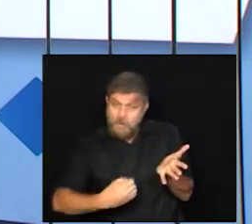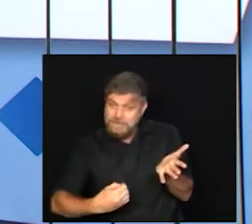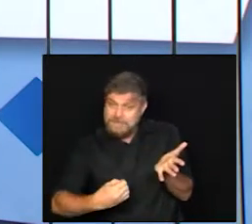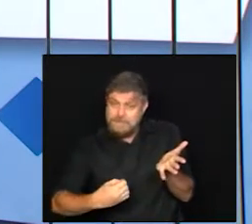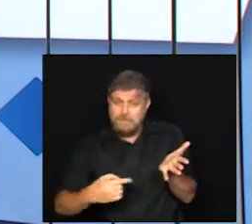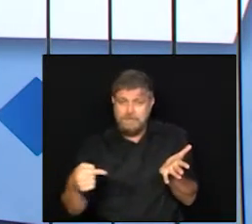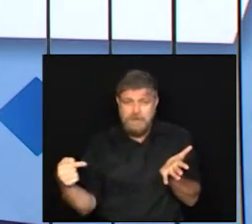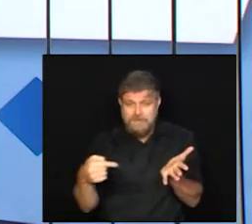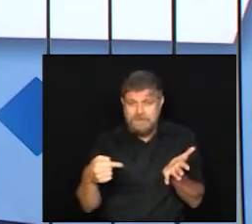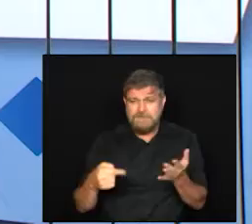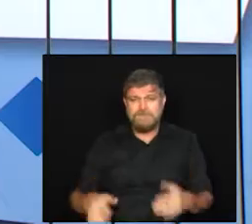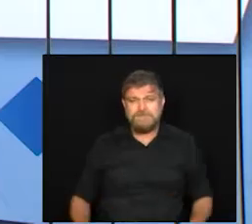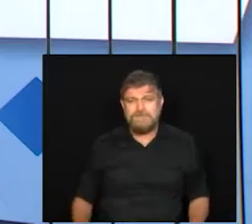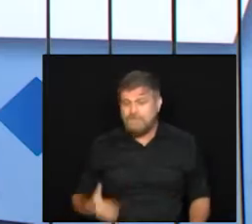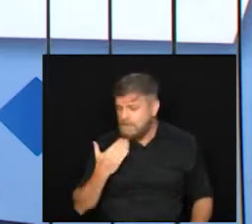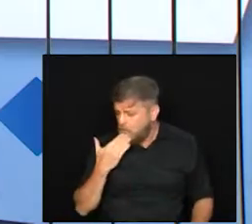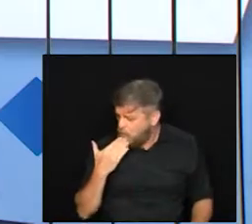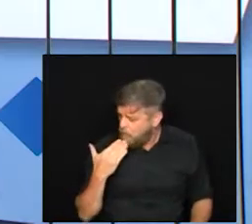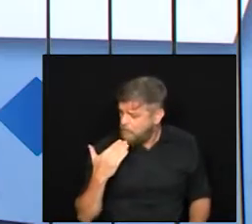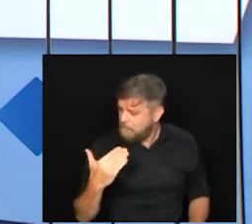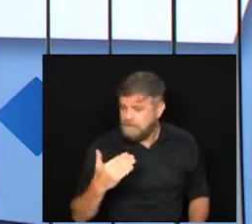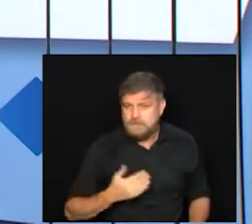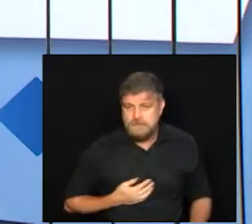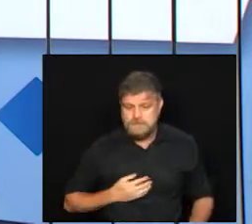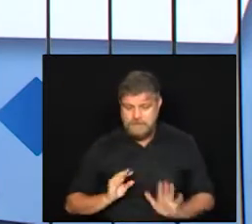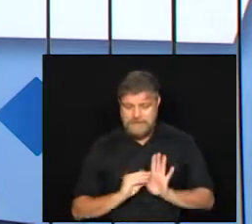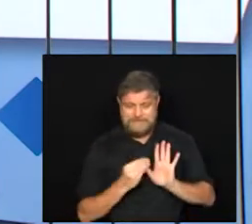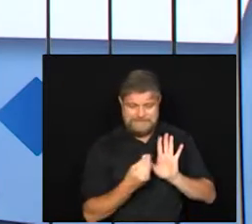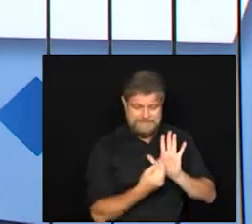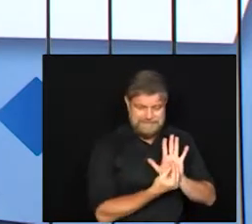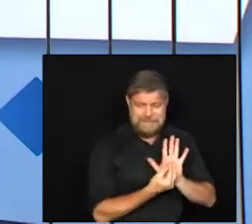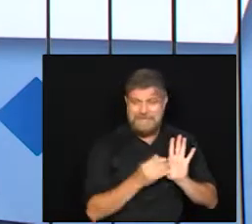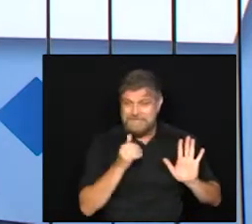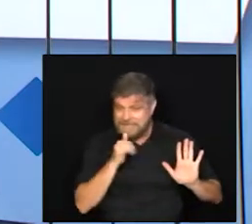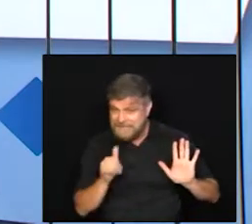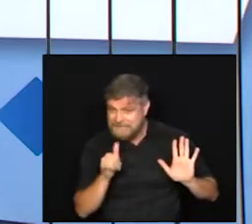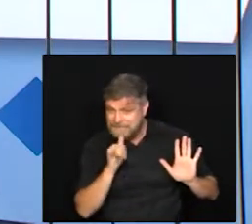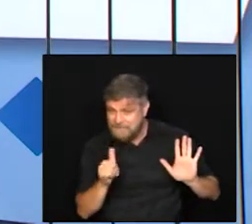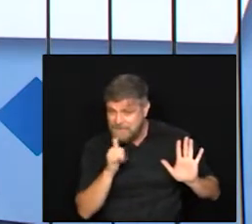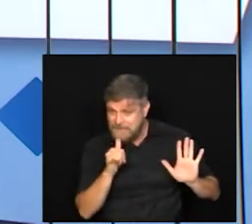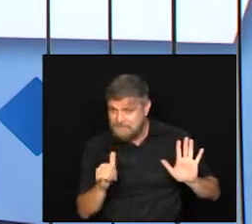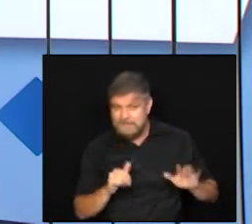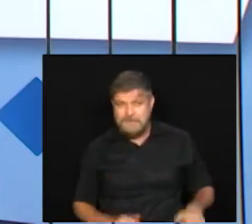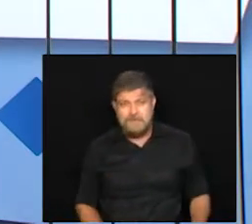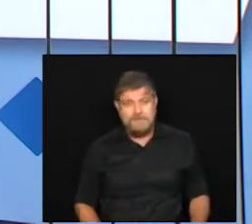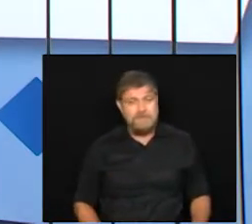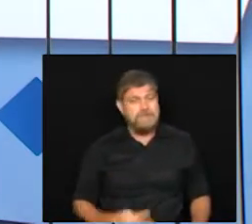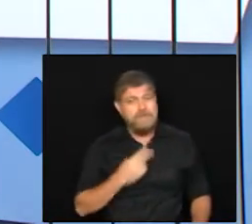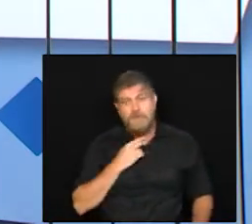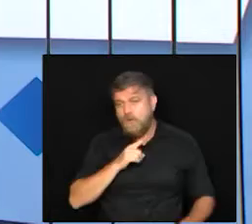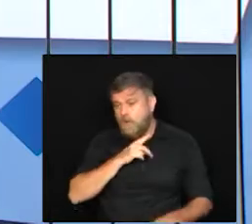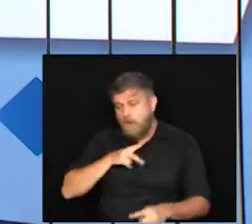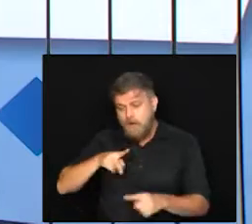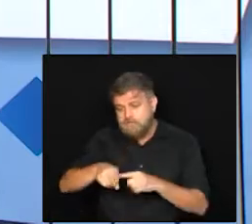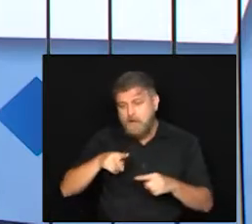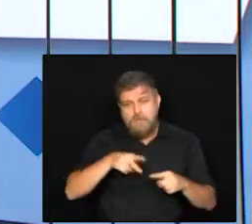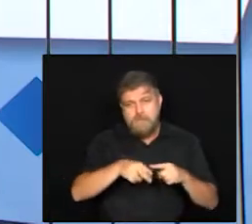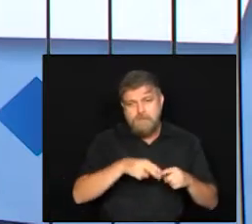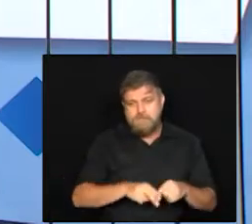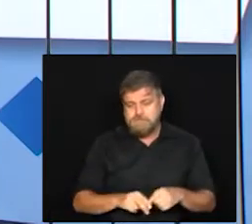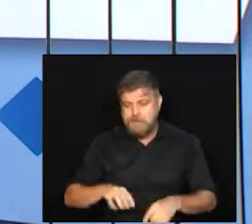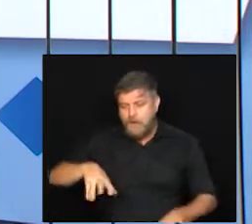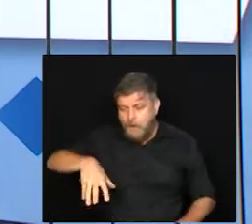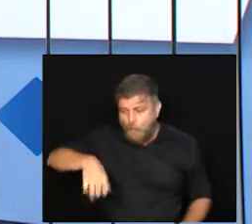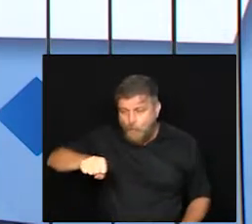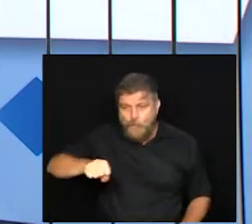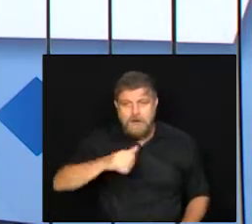documento fazendo esse pedido para que tanto a Sanasa quanto a CPFL não efetivem cortes no